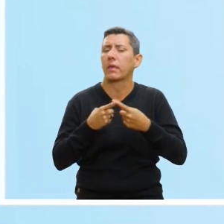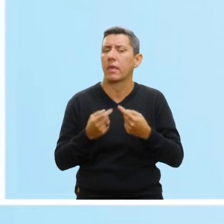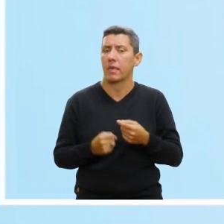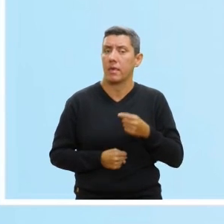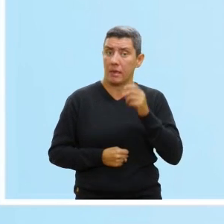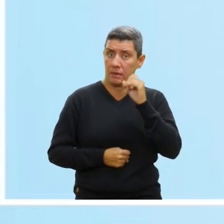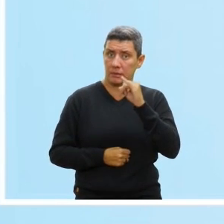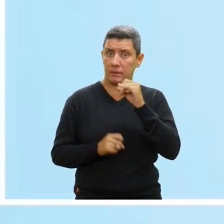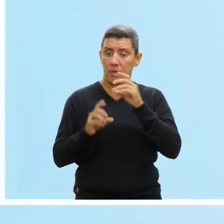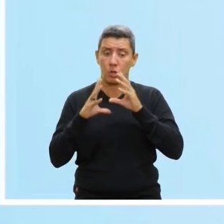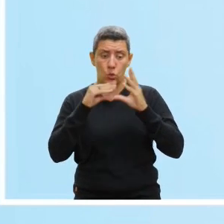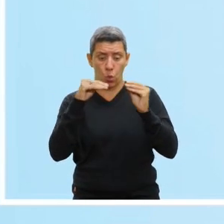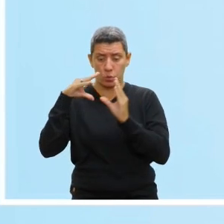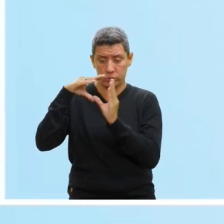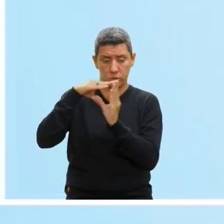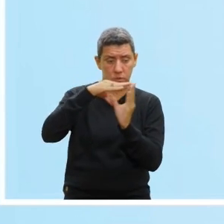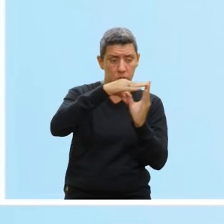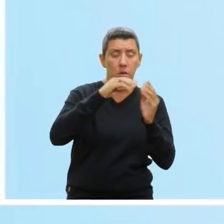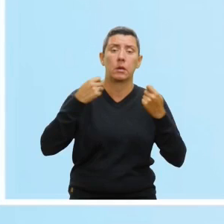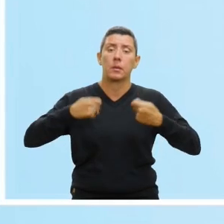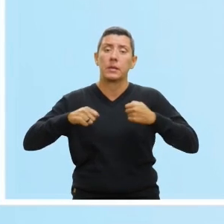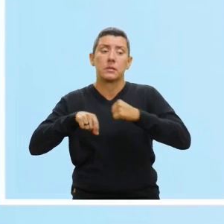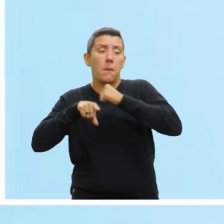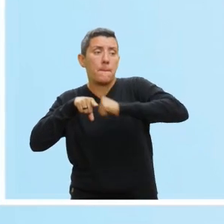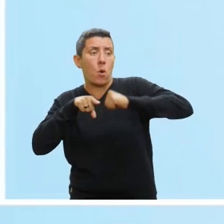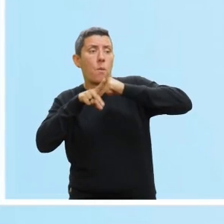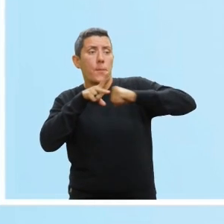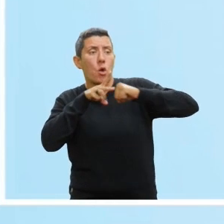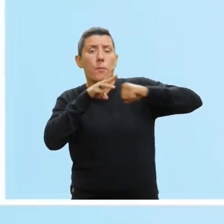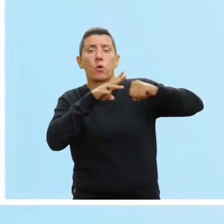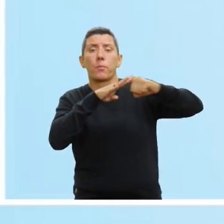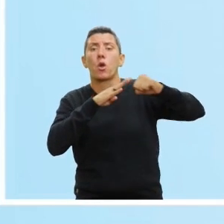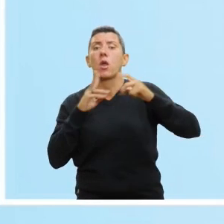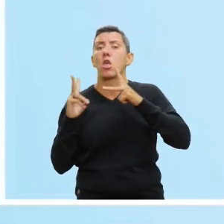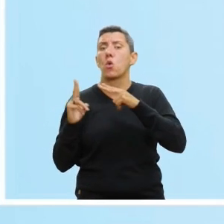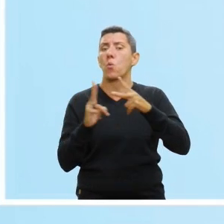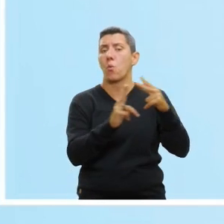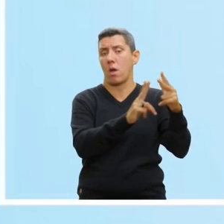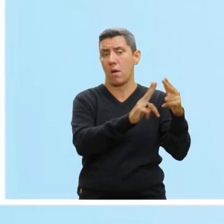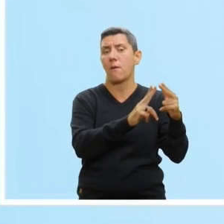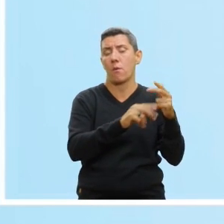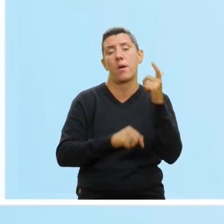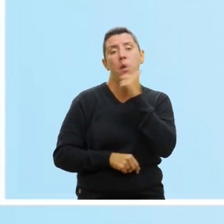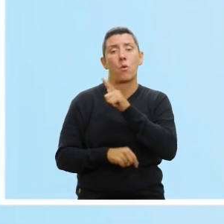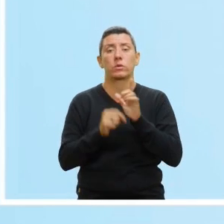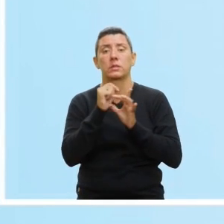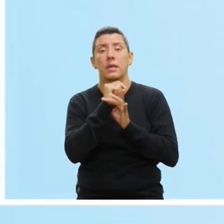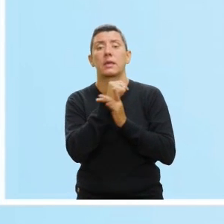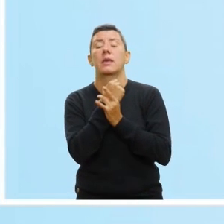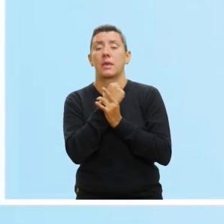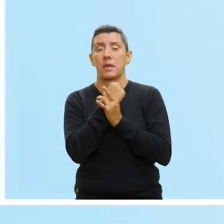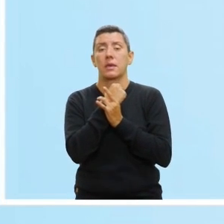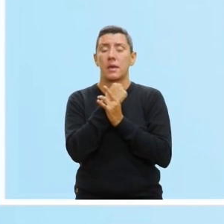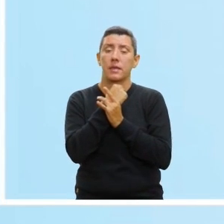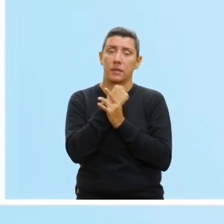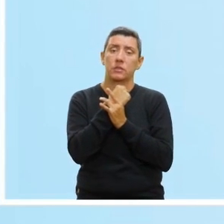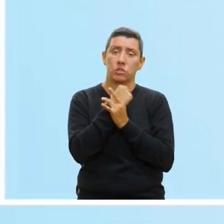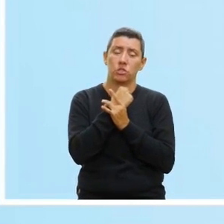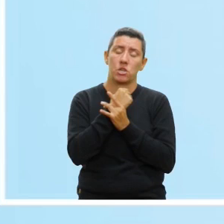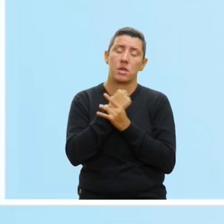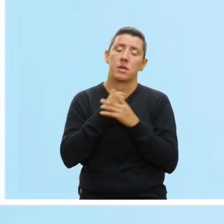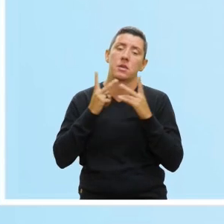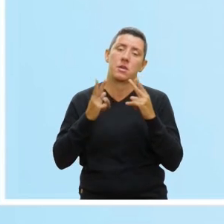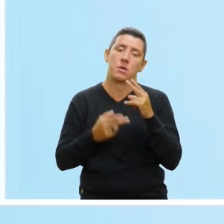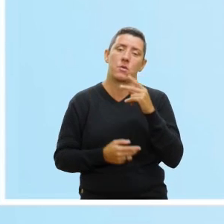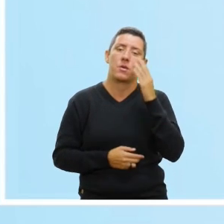com essa unidade, a gente consegue garantir, a gente consegue verificar, eu comentei do ASNR, né, a